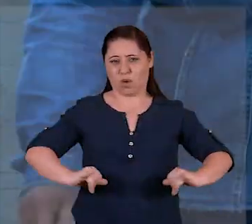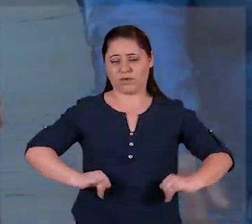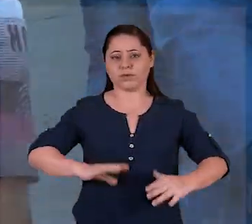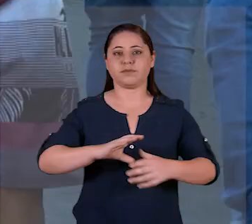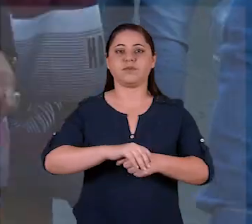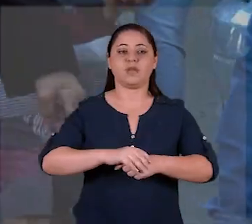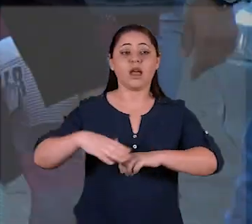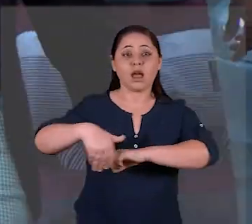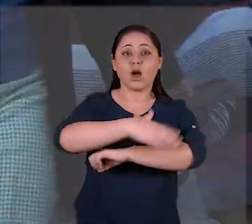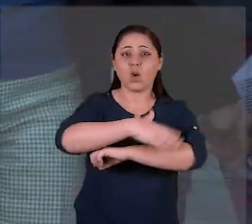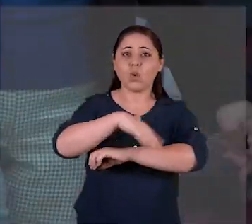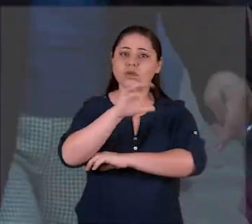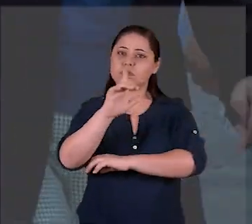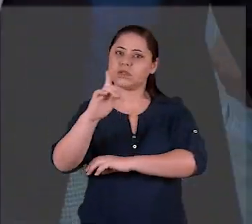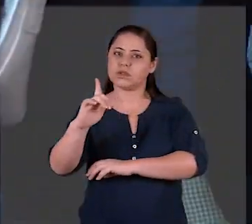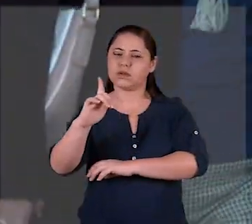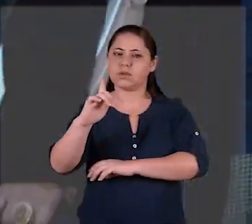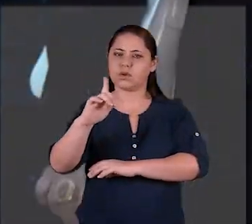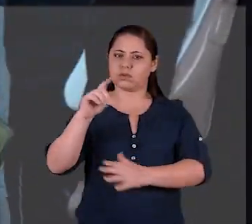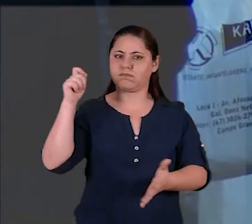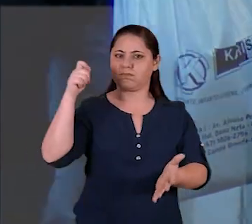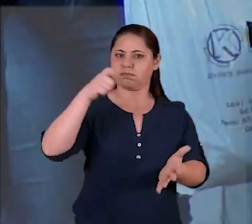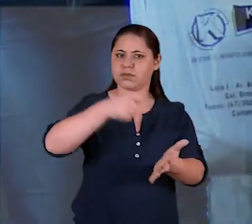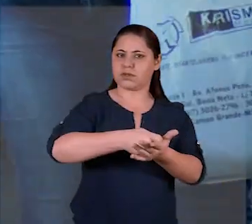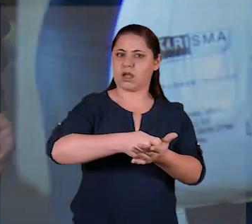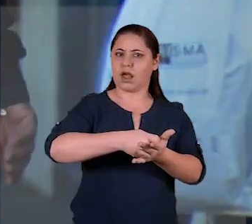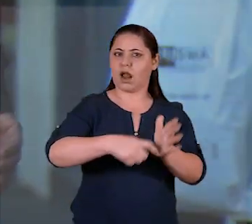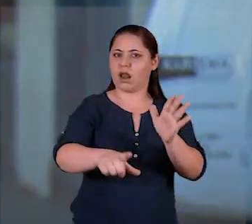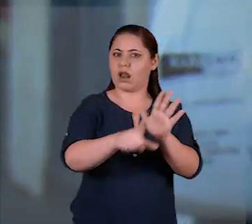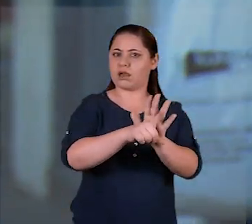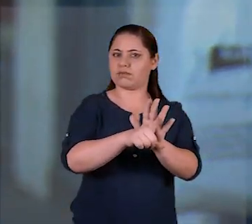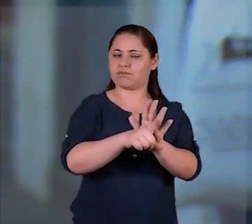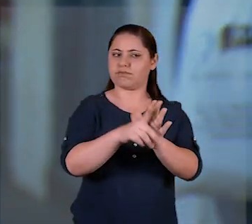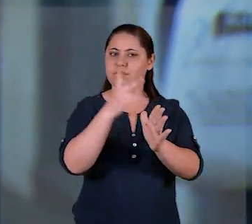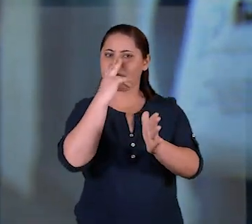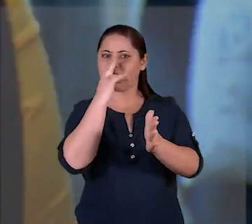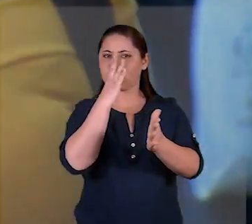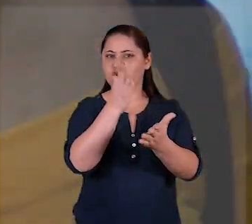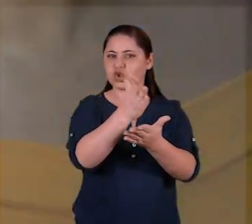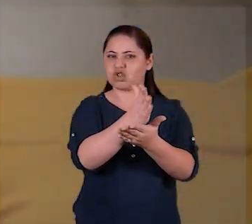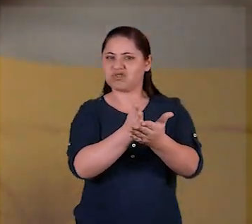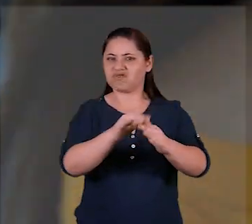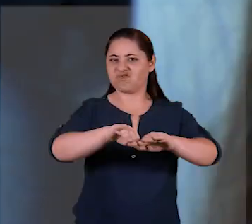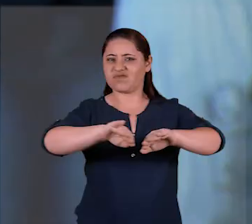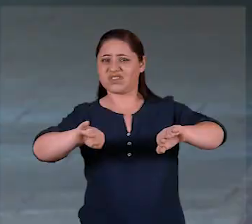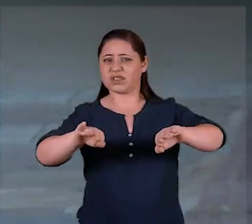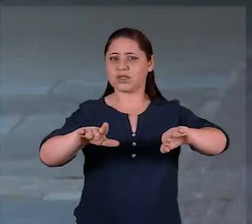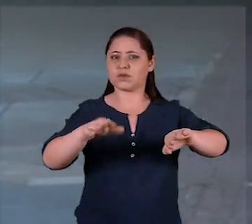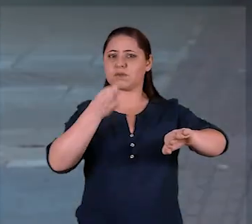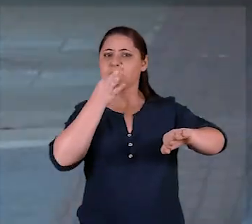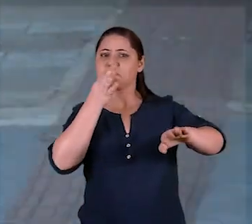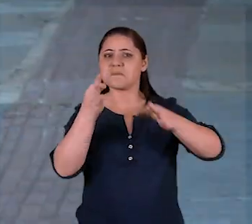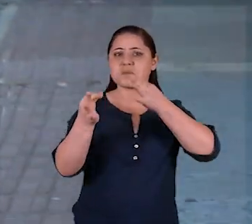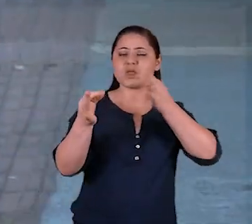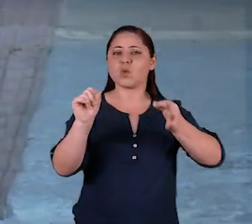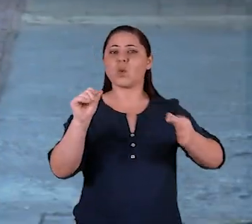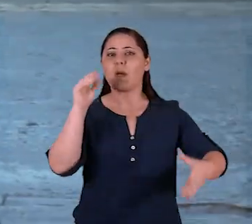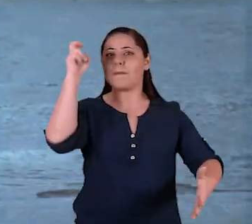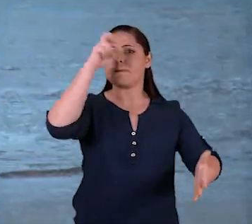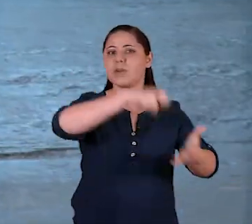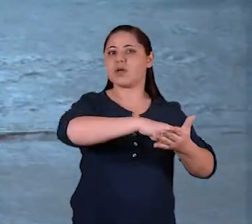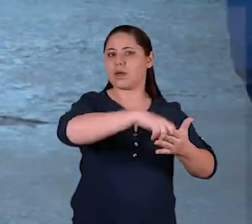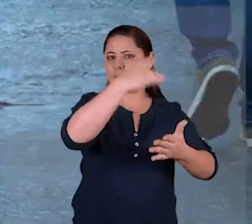ruas da capital, Campo Grande, a efetividade da lei divide opiniões, principalmente no que diz respeito à punição